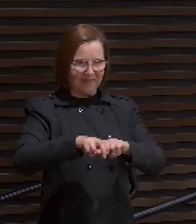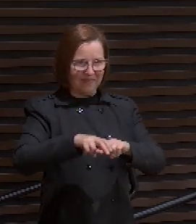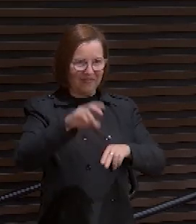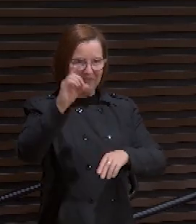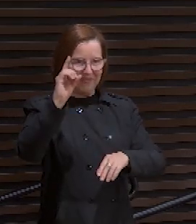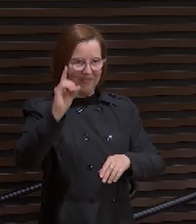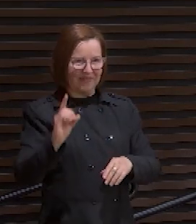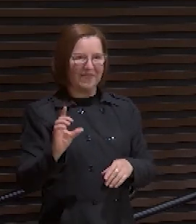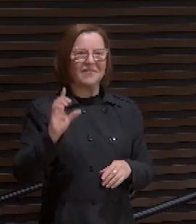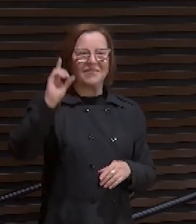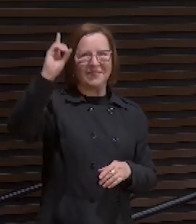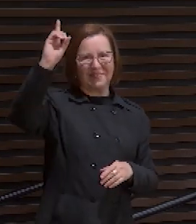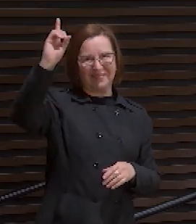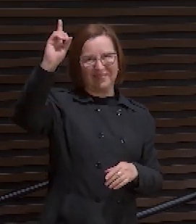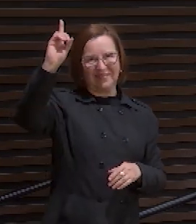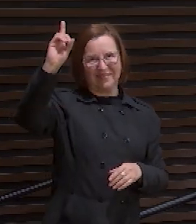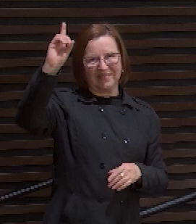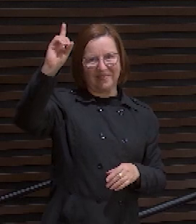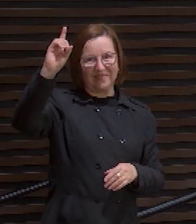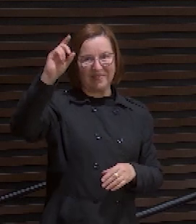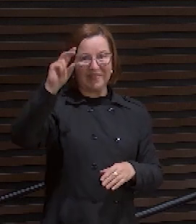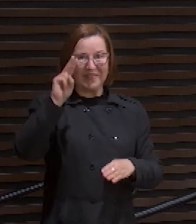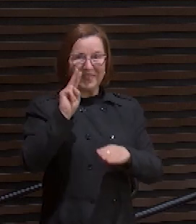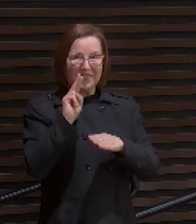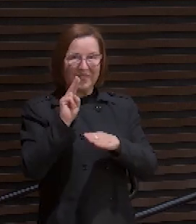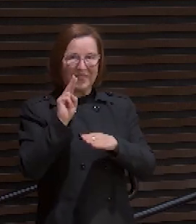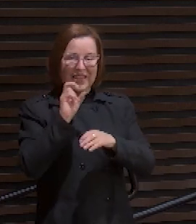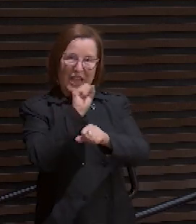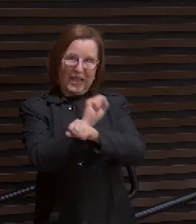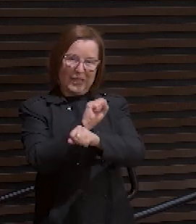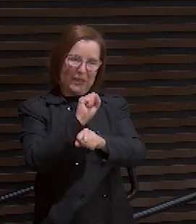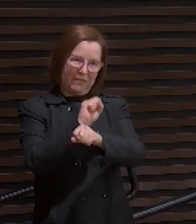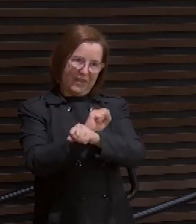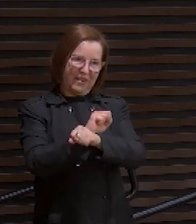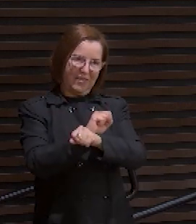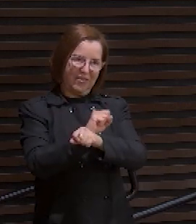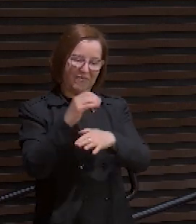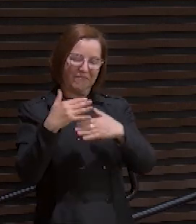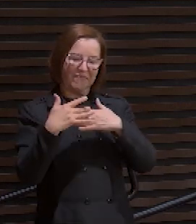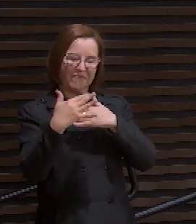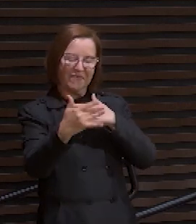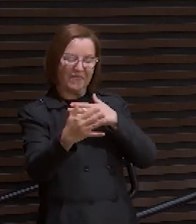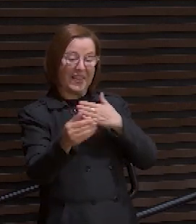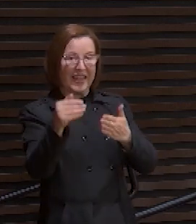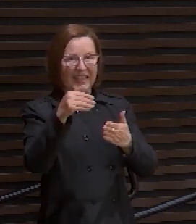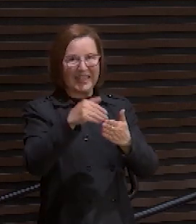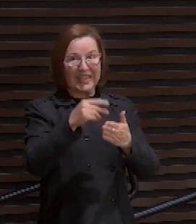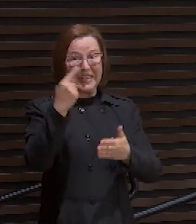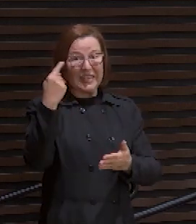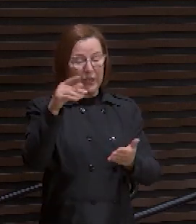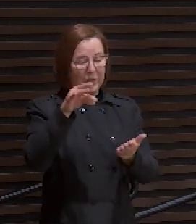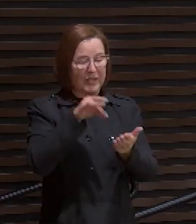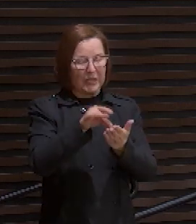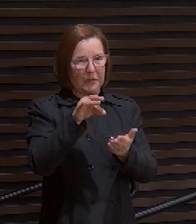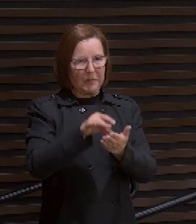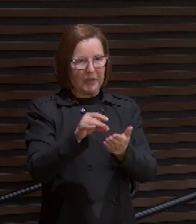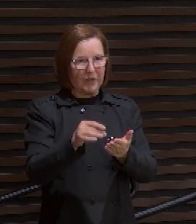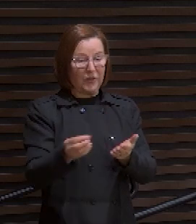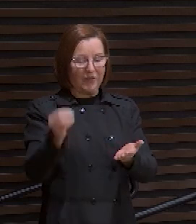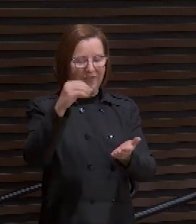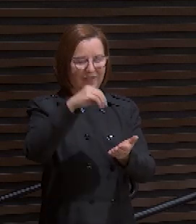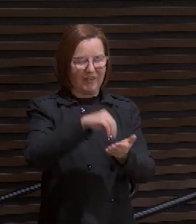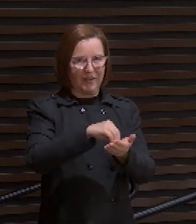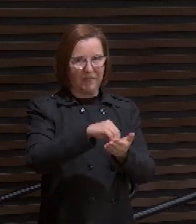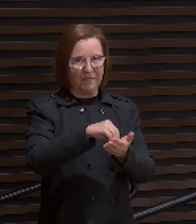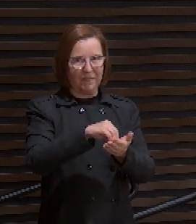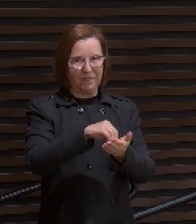assentou-se à destra de Deus, aguardando daí em diante até que seus inimigos sejam